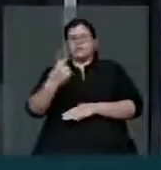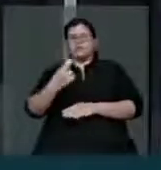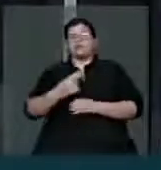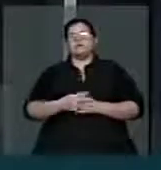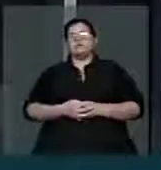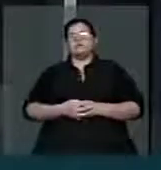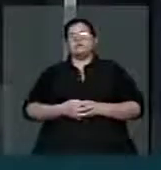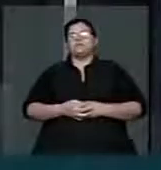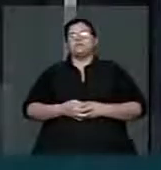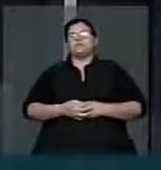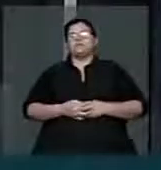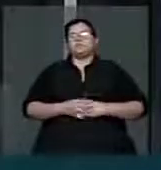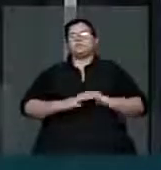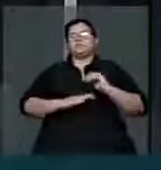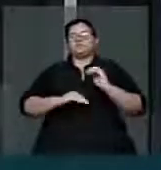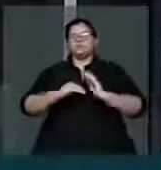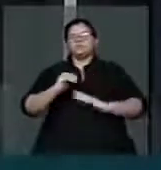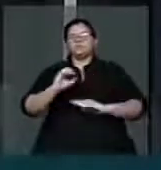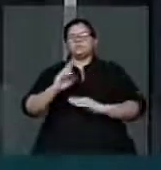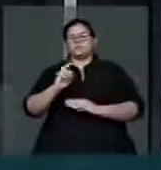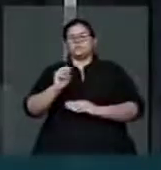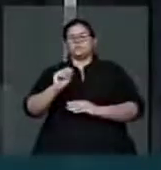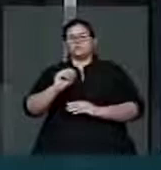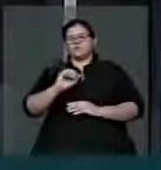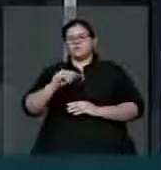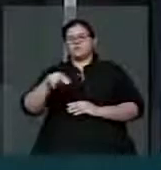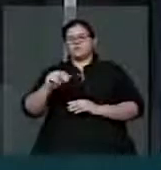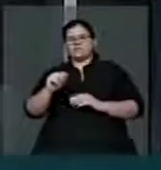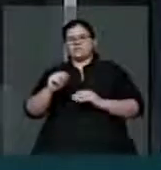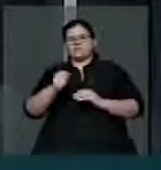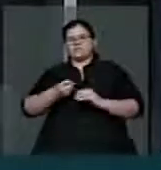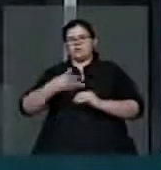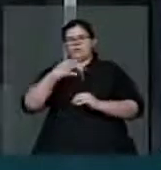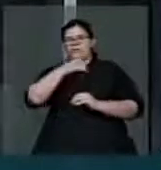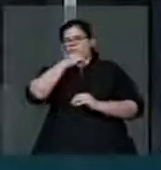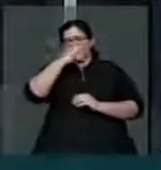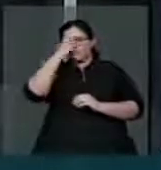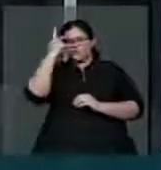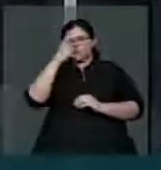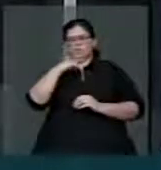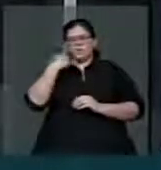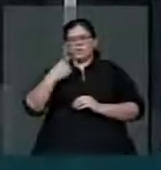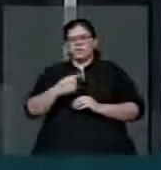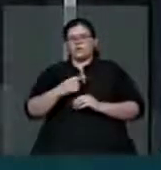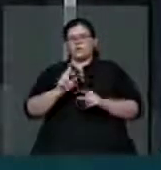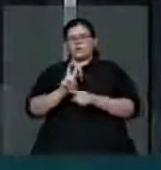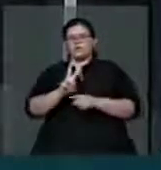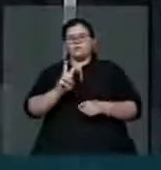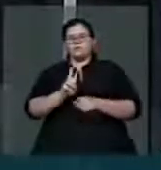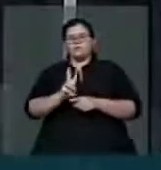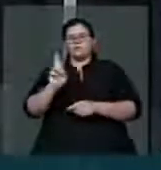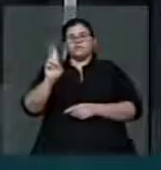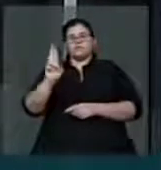chacina de Felisburgo e representando também o Conselho de Defesa dos Direitos da Pessoa Humana.